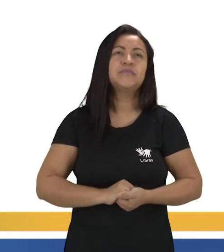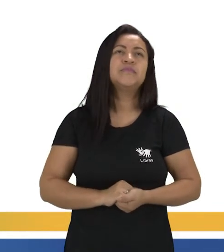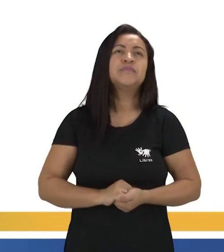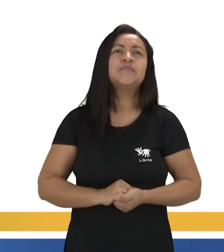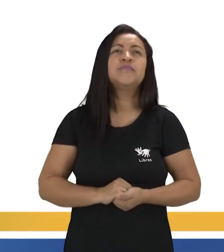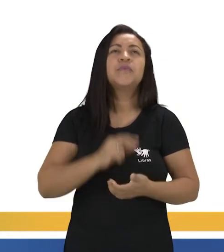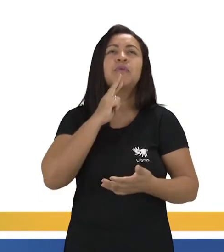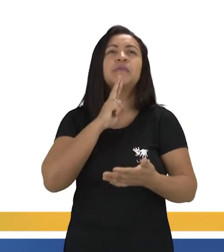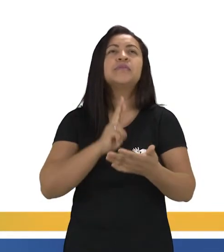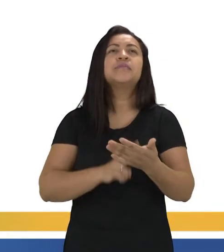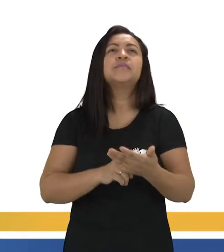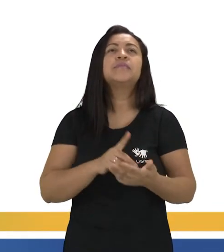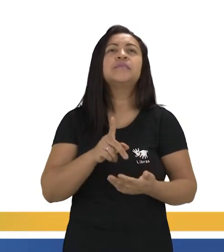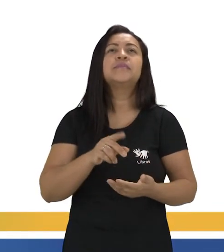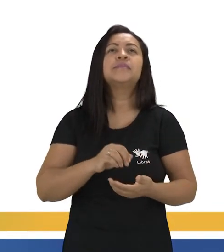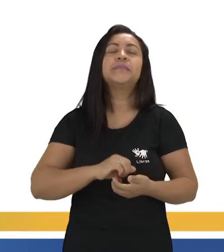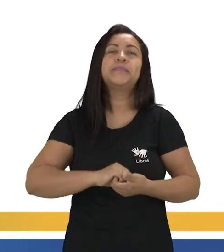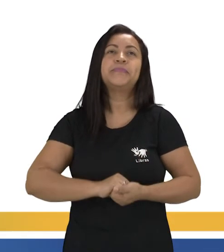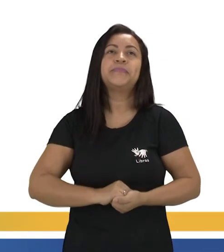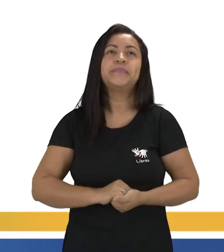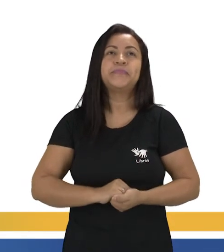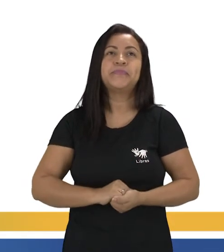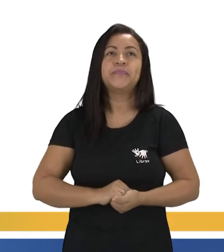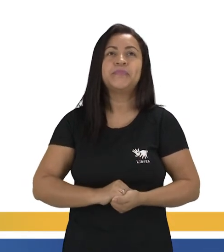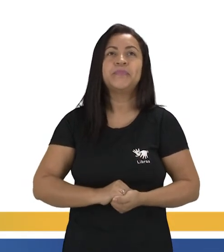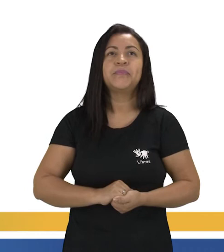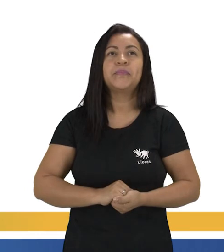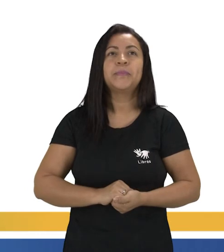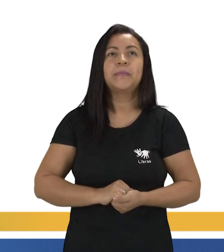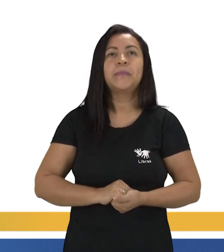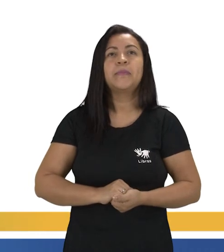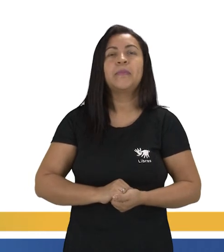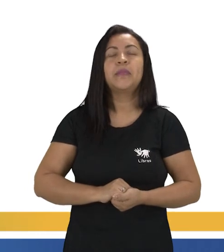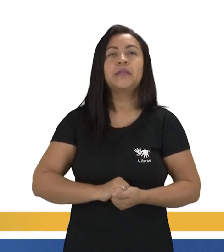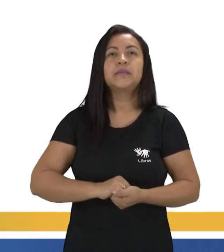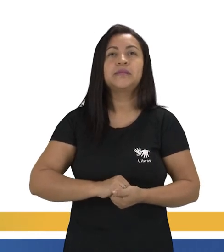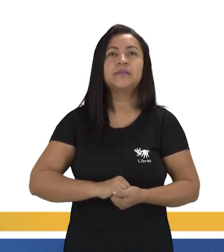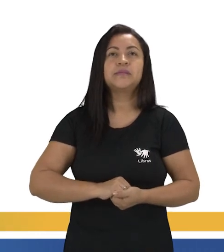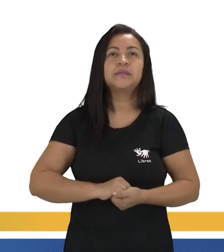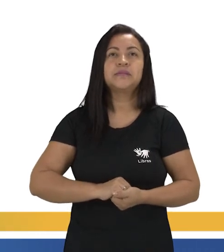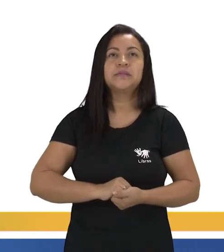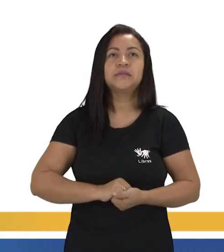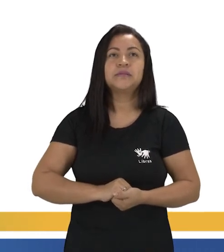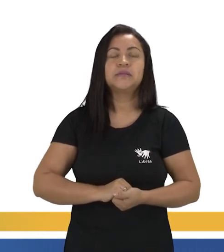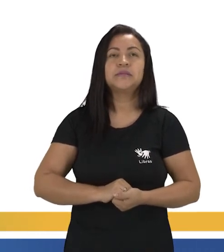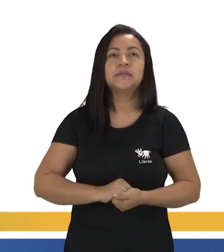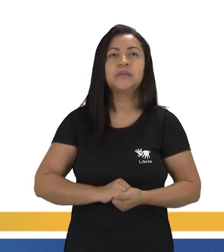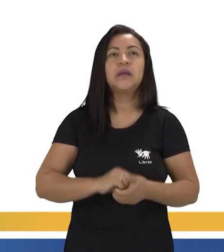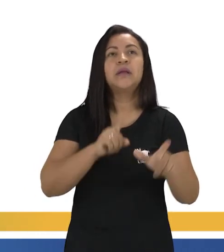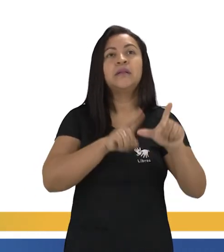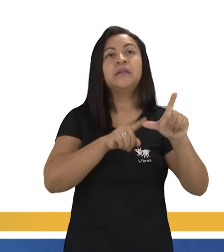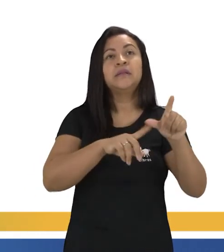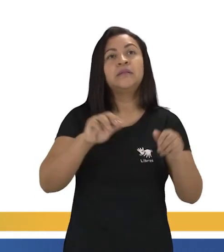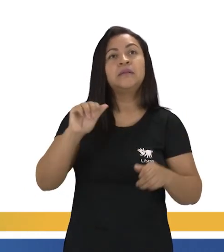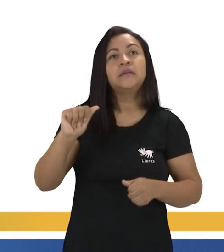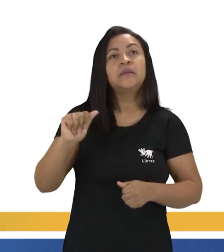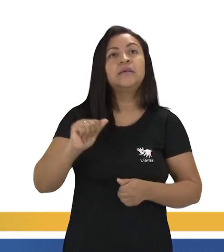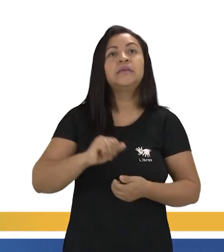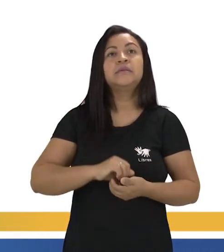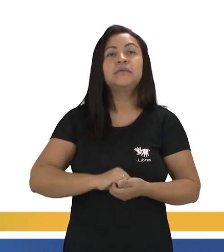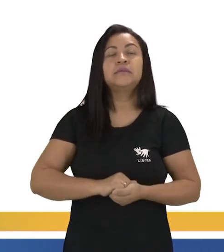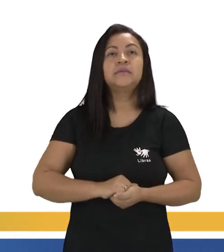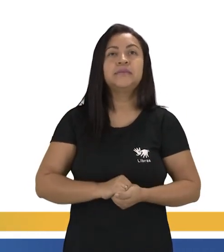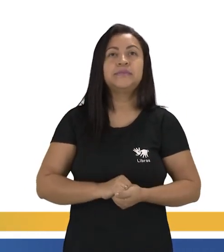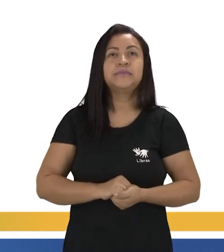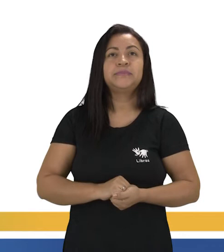Vamos ali a resposta, então ao answer key. Complete with the past perfect. Letra A. When I